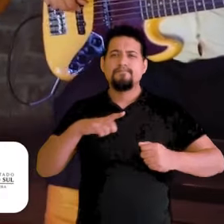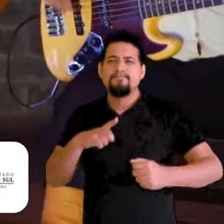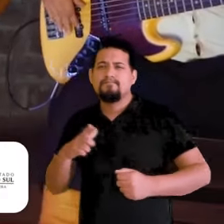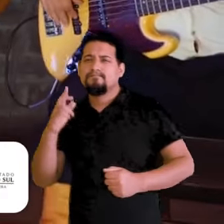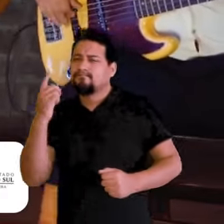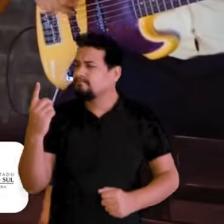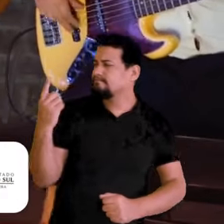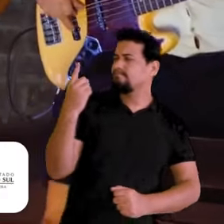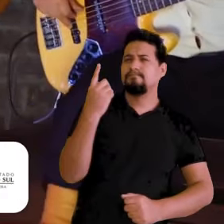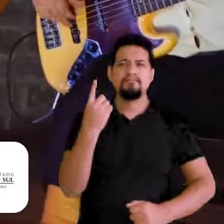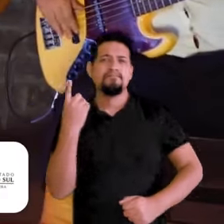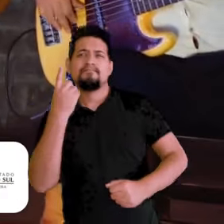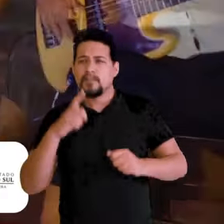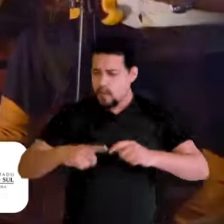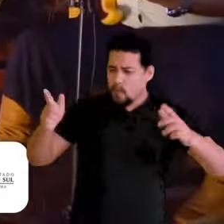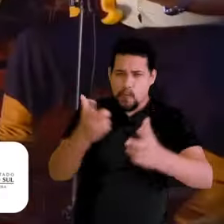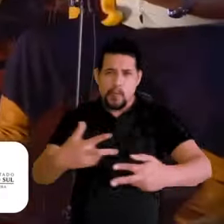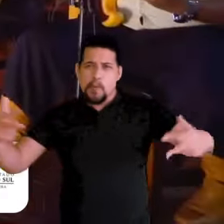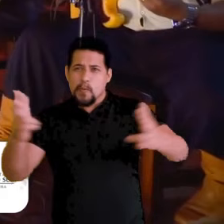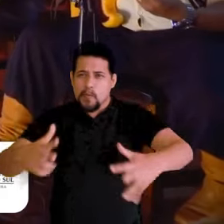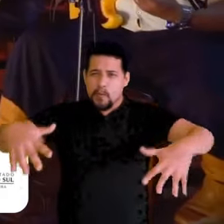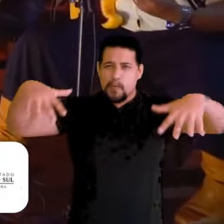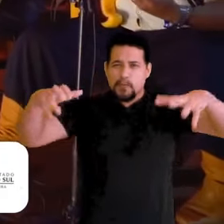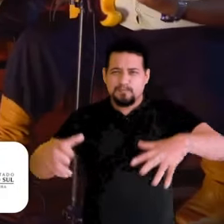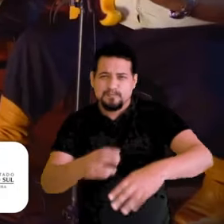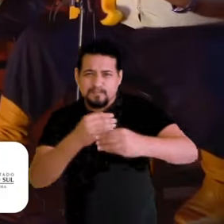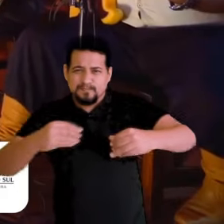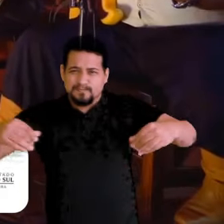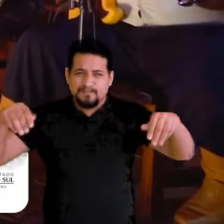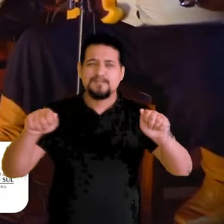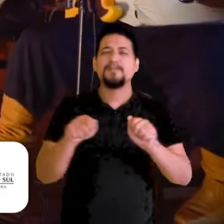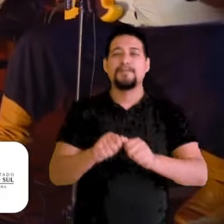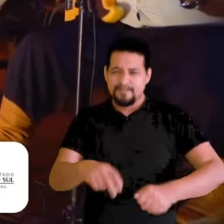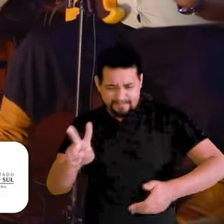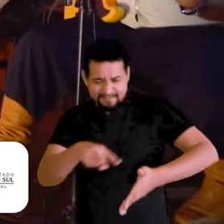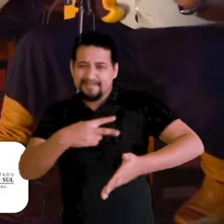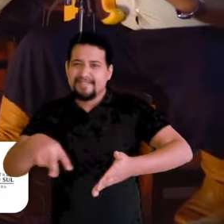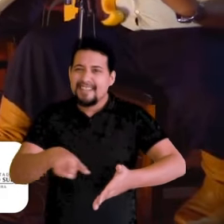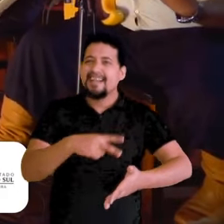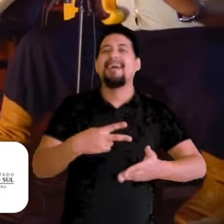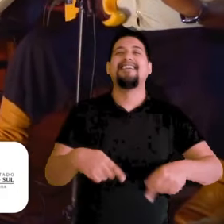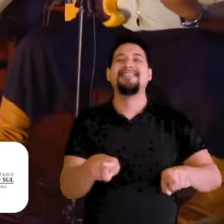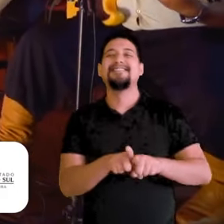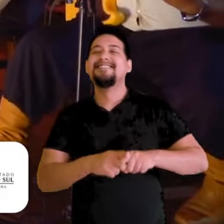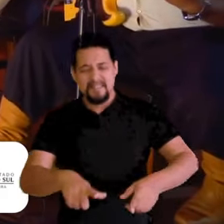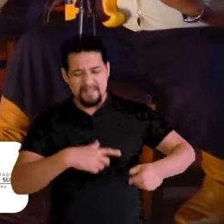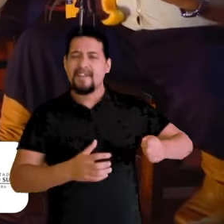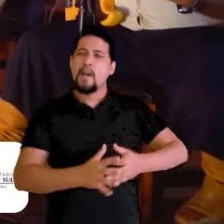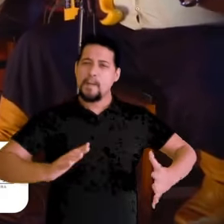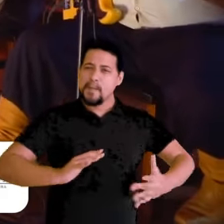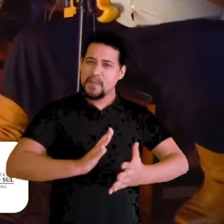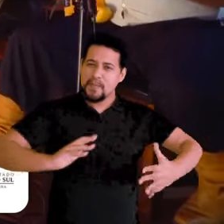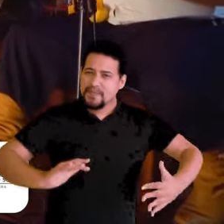Cabeça lenta, uma marigeira, levanta a poeira, até tanto bater pé. Eu não sou parceiro e sou pandangueiro, toca